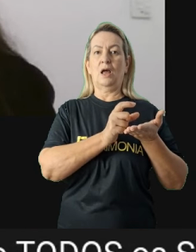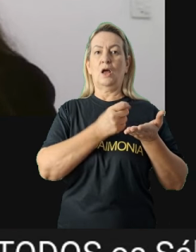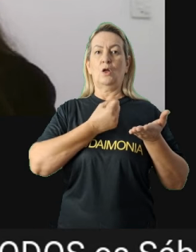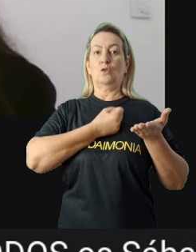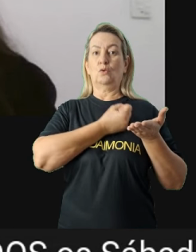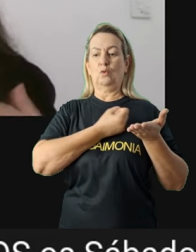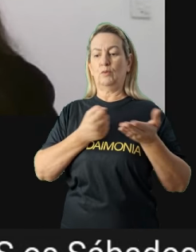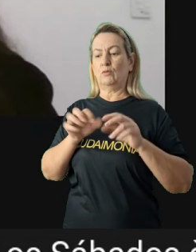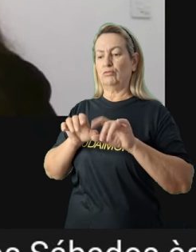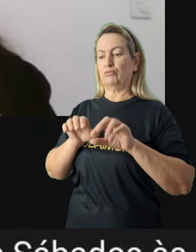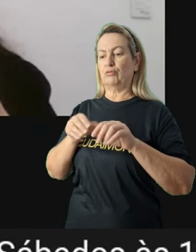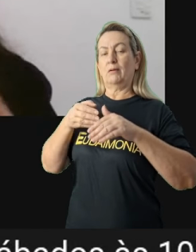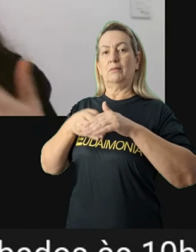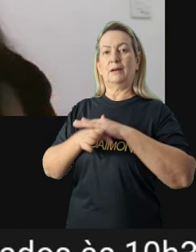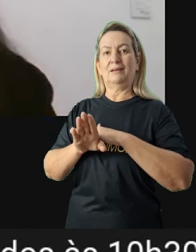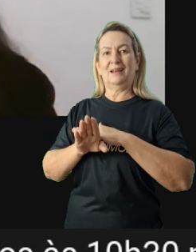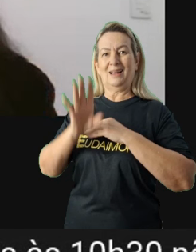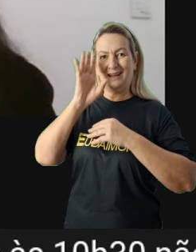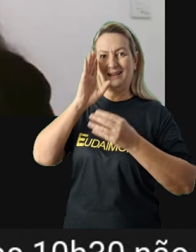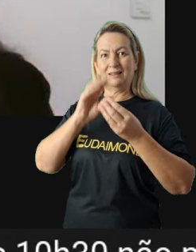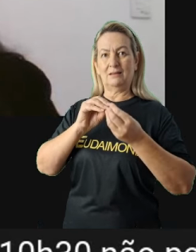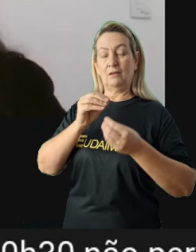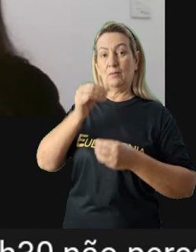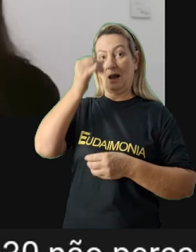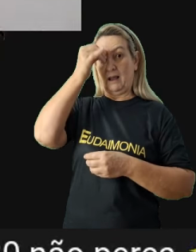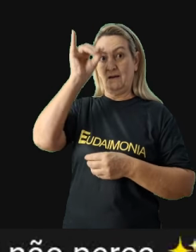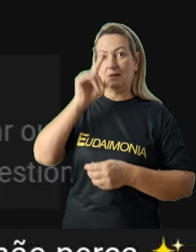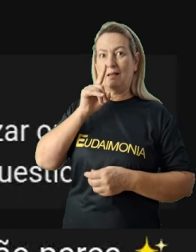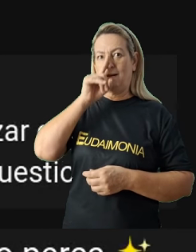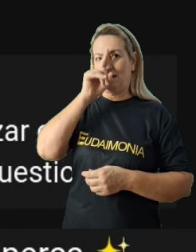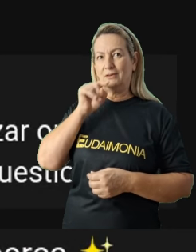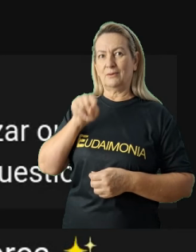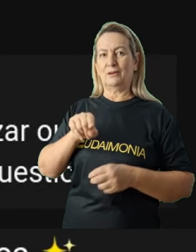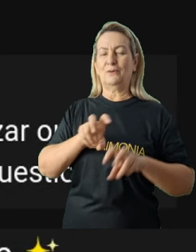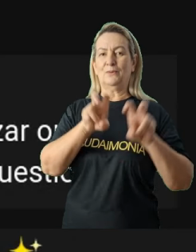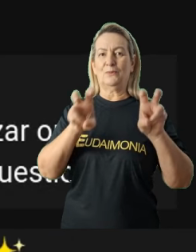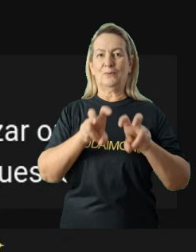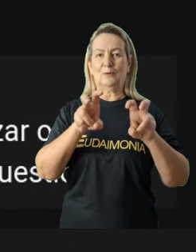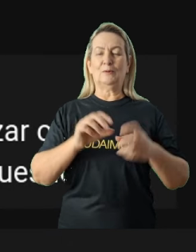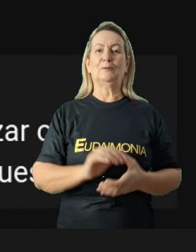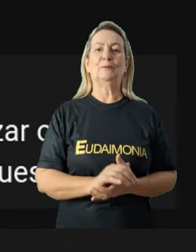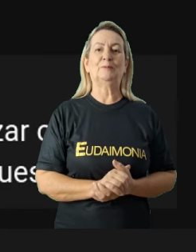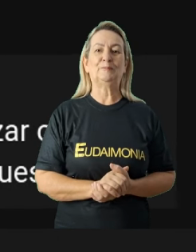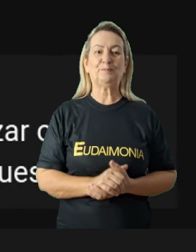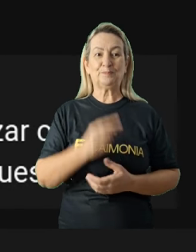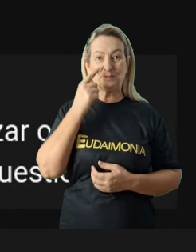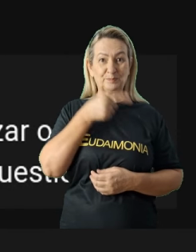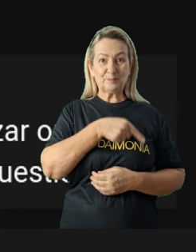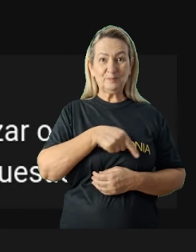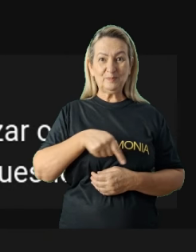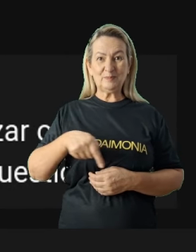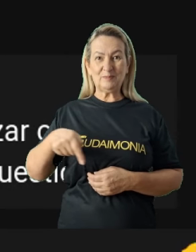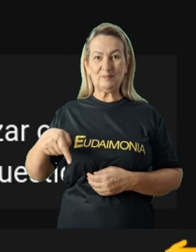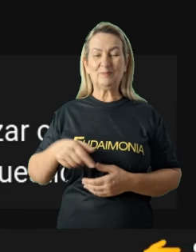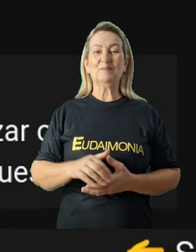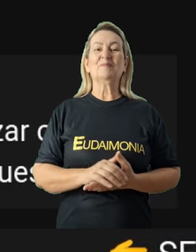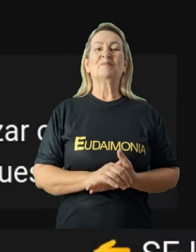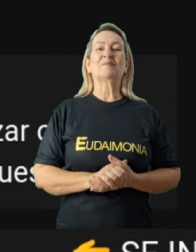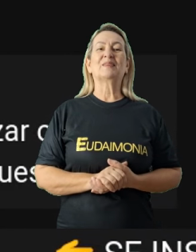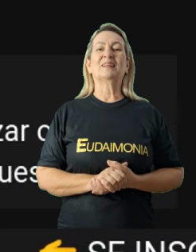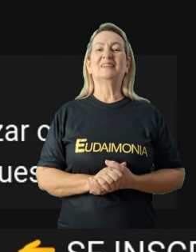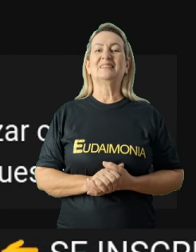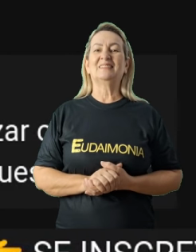mais adequada, até para que a gente possa ser esse agente transformador aí perante os nossos alunos, né? Eu vejo dessa forma. Ó, o